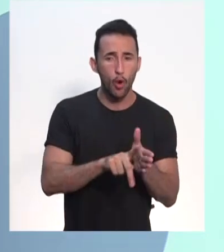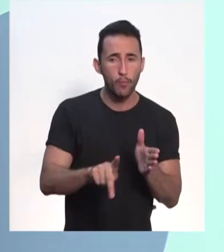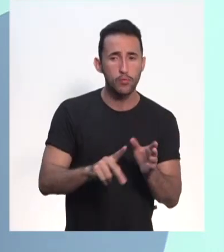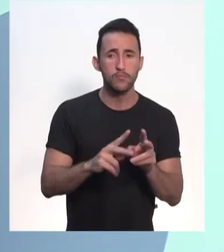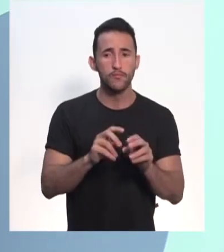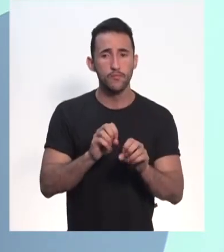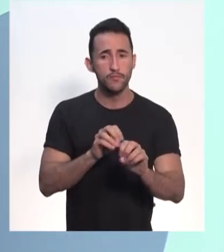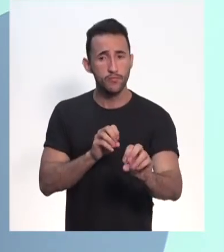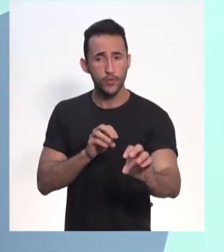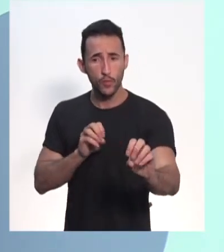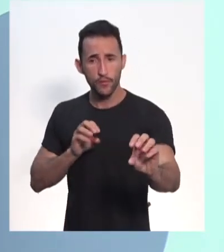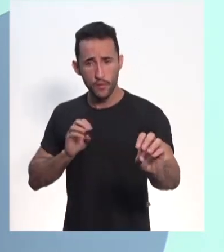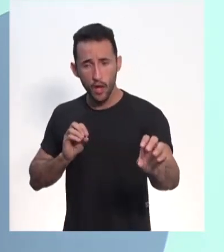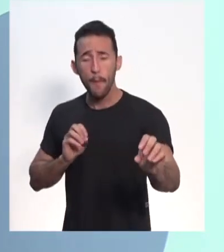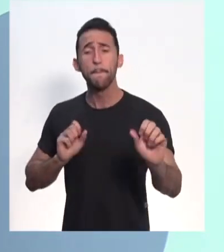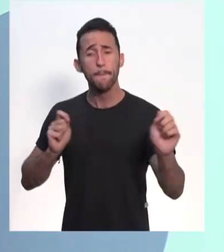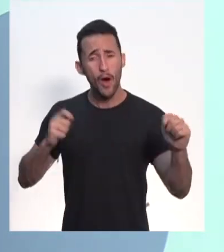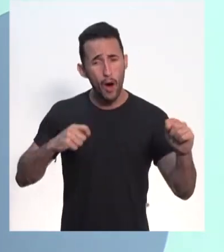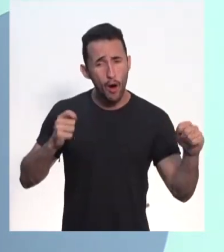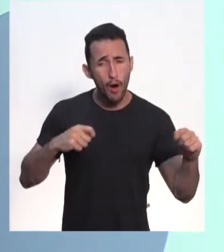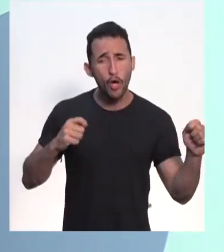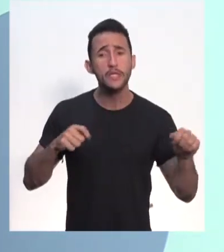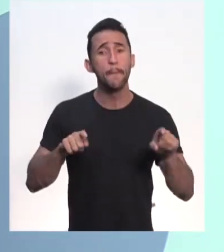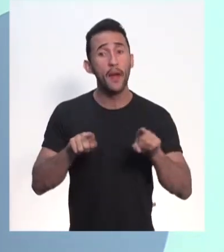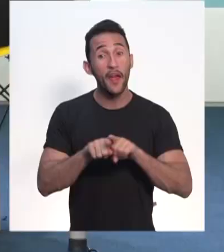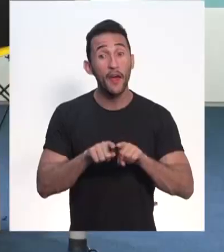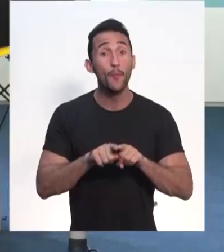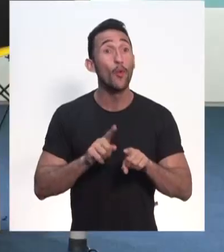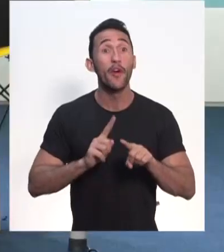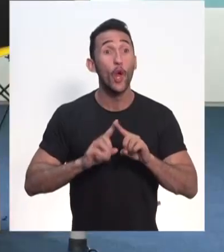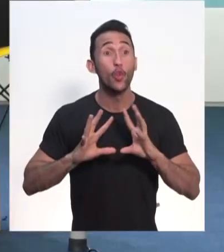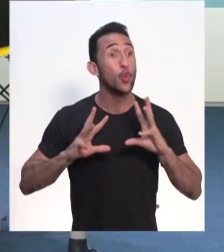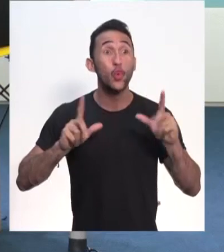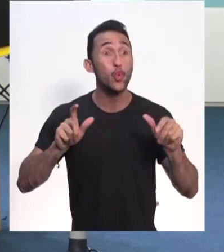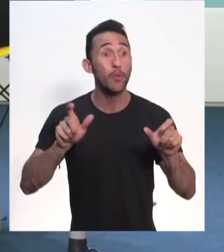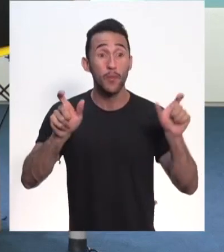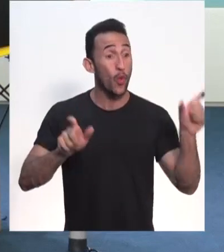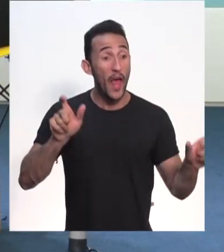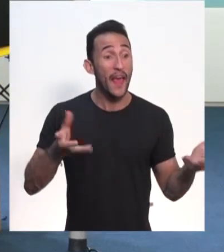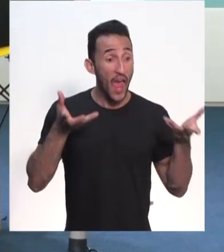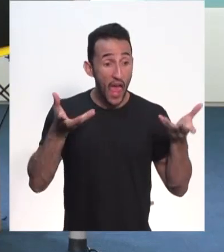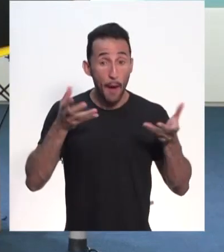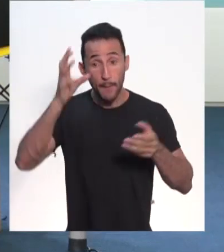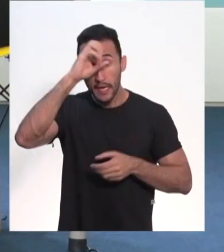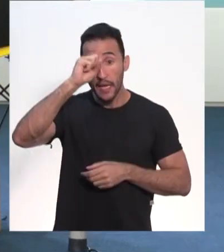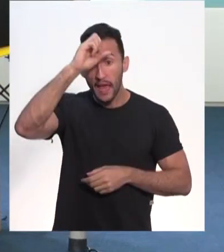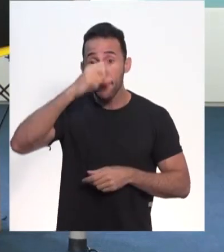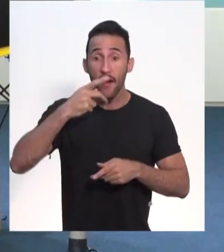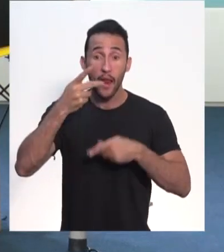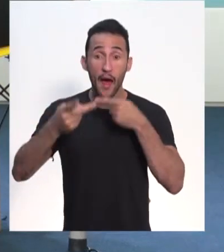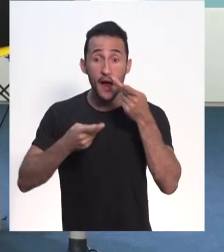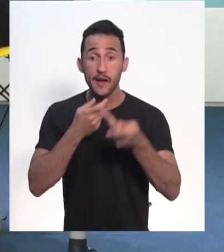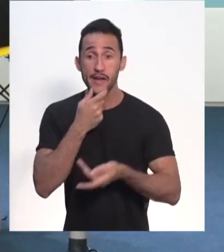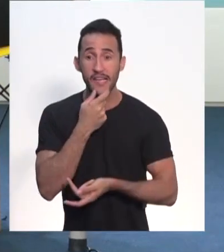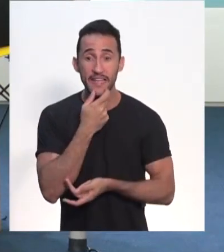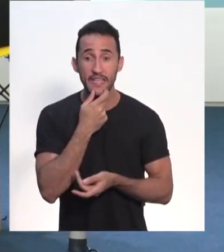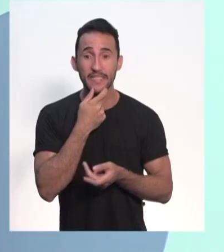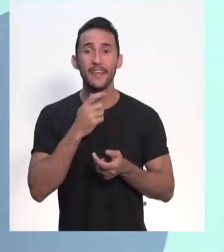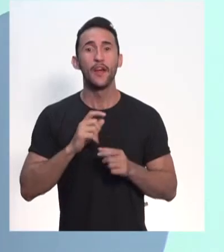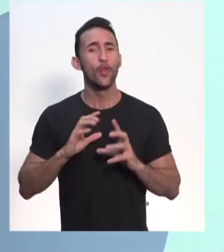saúde, sobre o que é importante para o corpo estar bem, para que a gente tenha saúde.